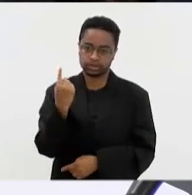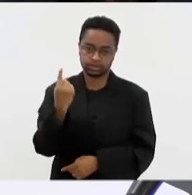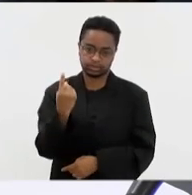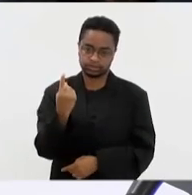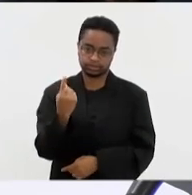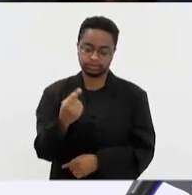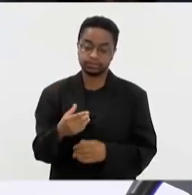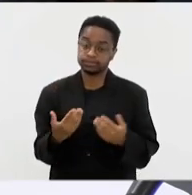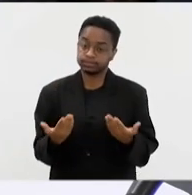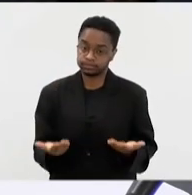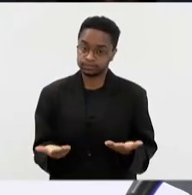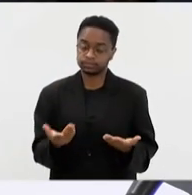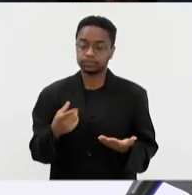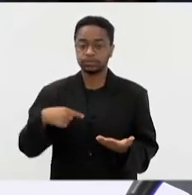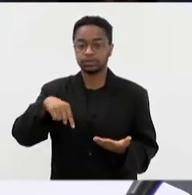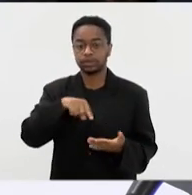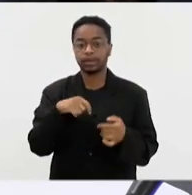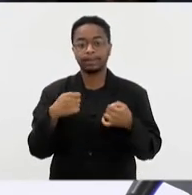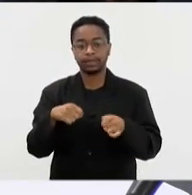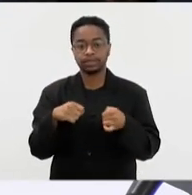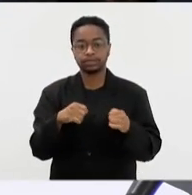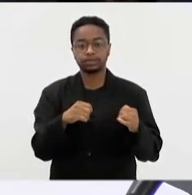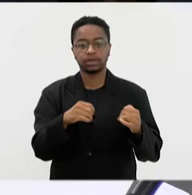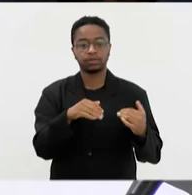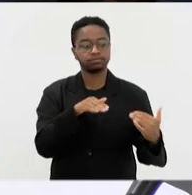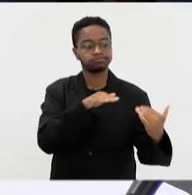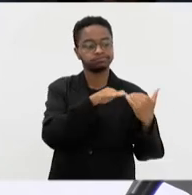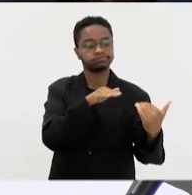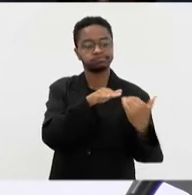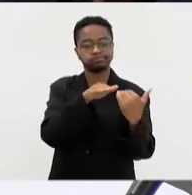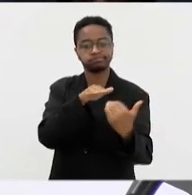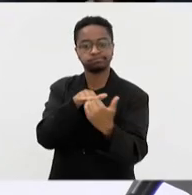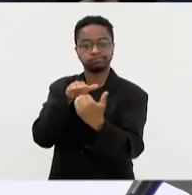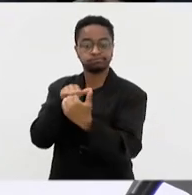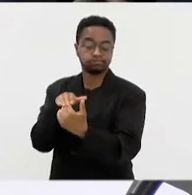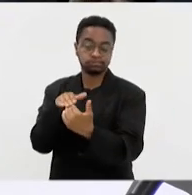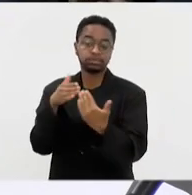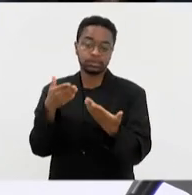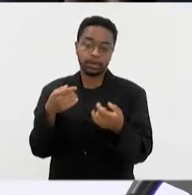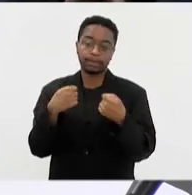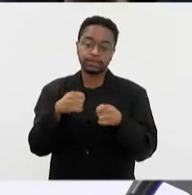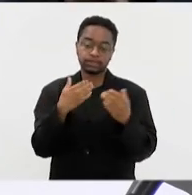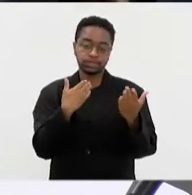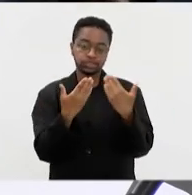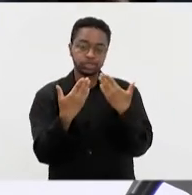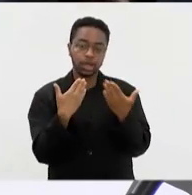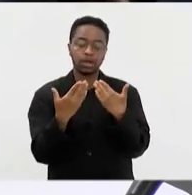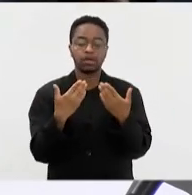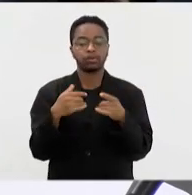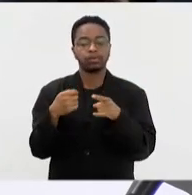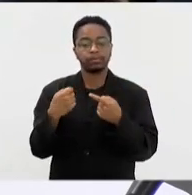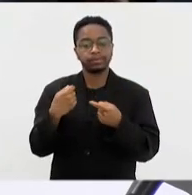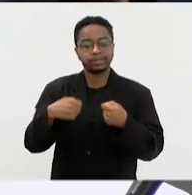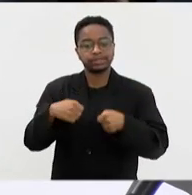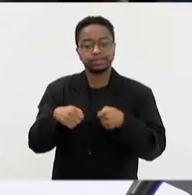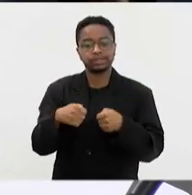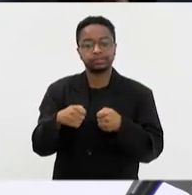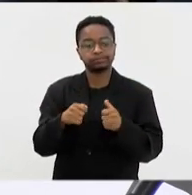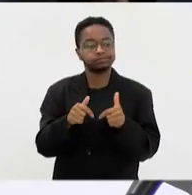Então, você tem que ter convencimento. E, para ter convencimento, tem que ter diálogo, boa vontade, etc.,